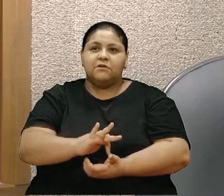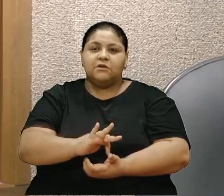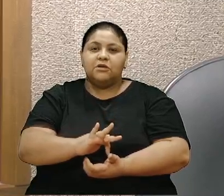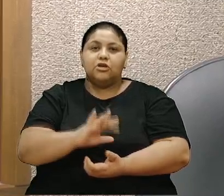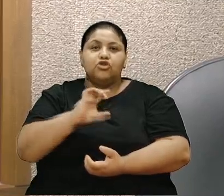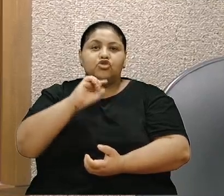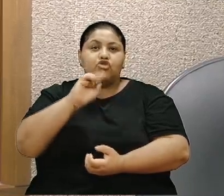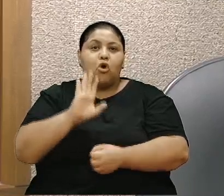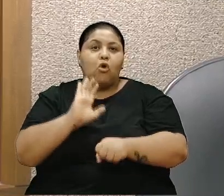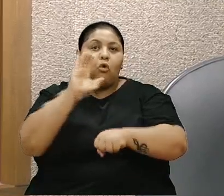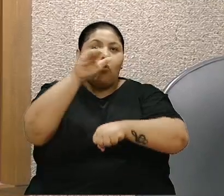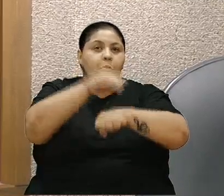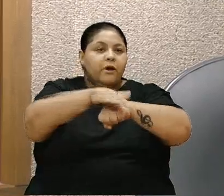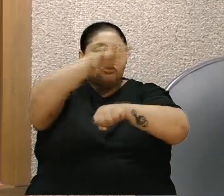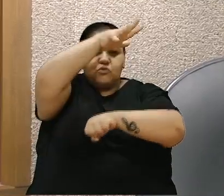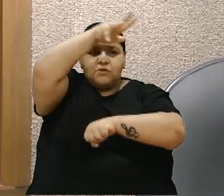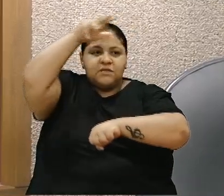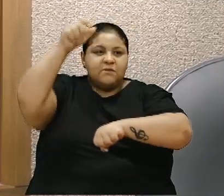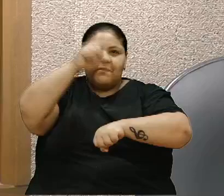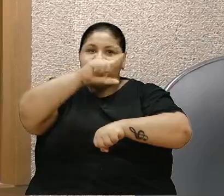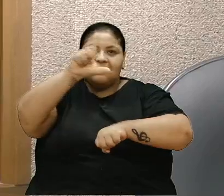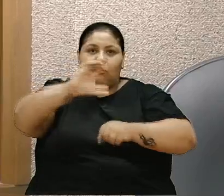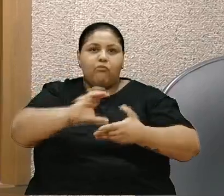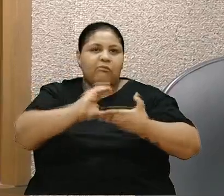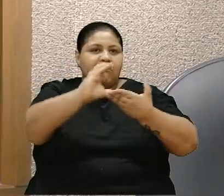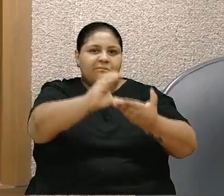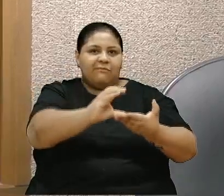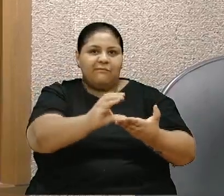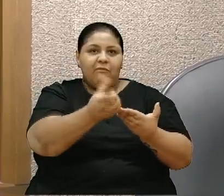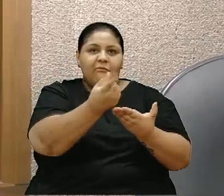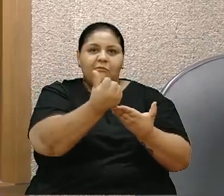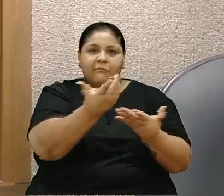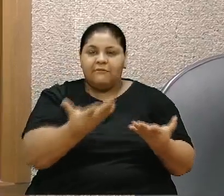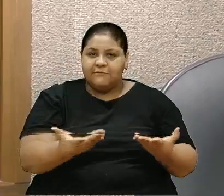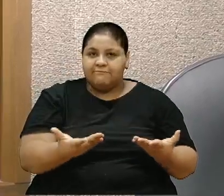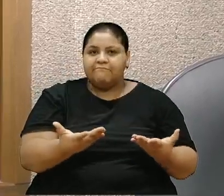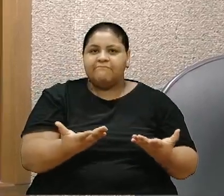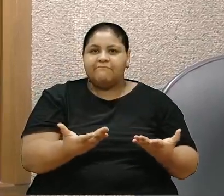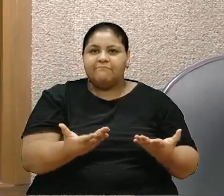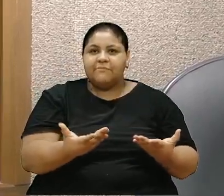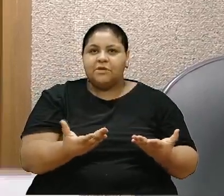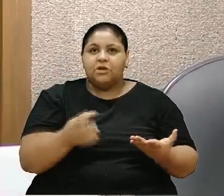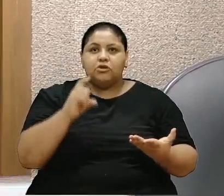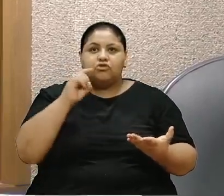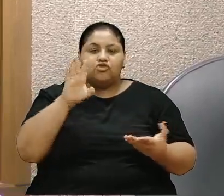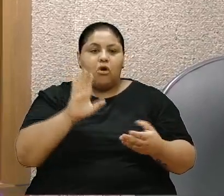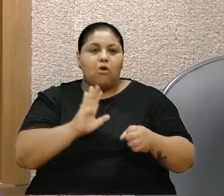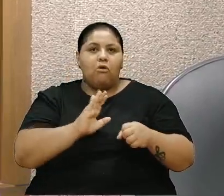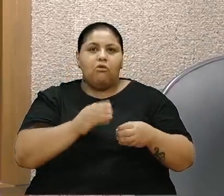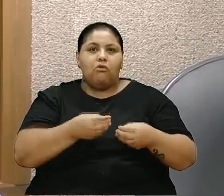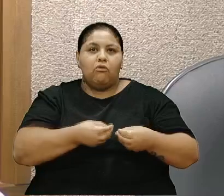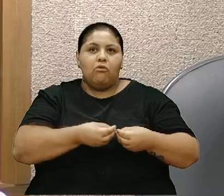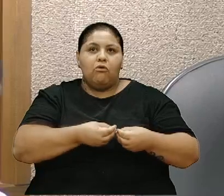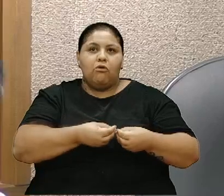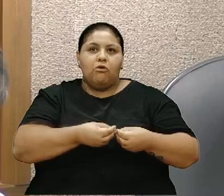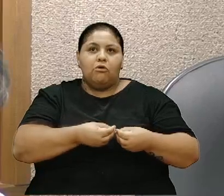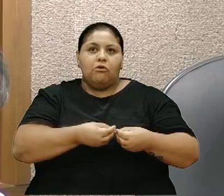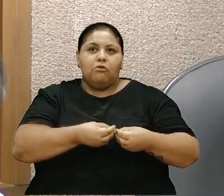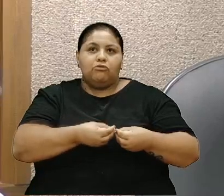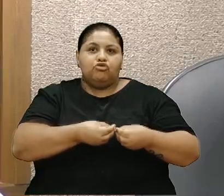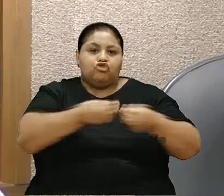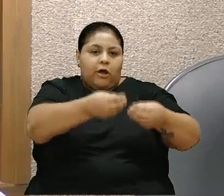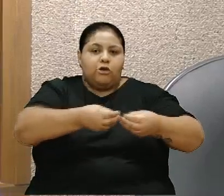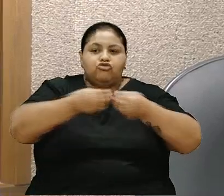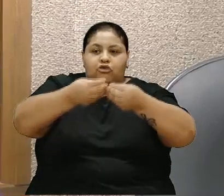município e não vai dando os recursos, né? Esses são os problemas, né? E vai dando atribuições, e recursos que é